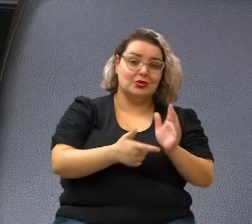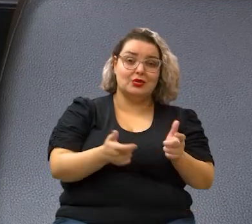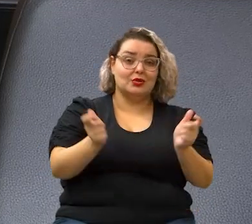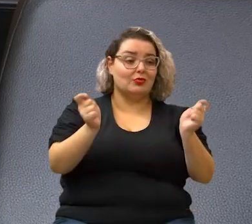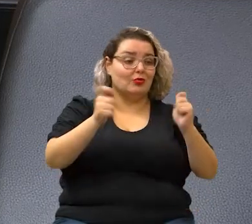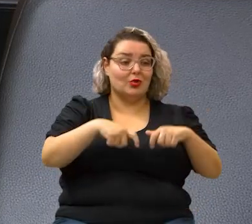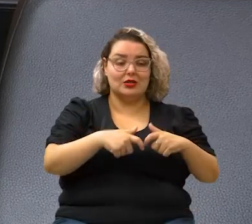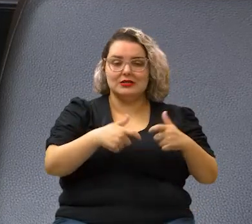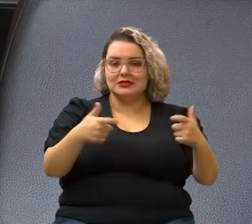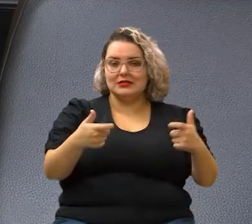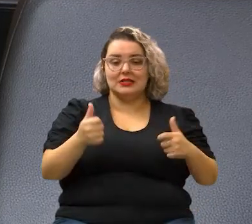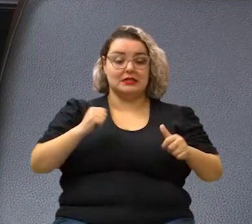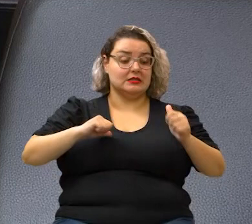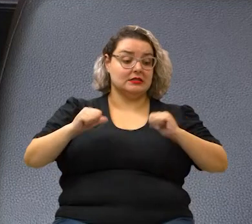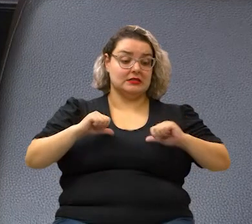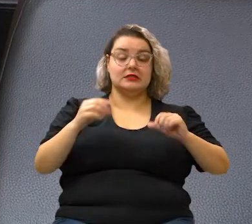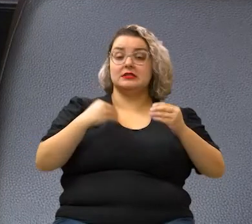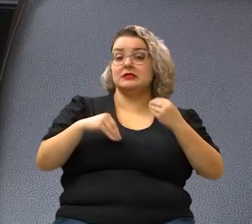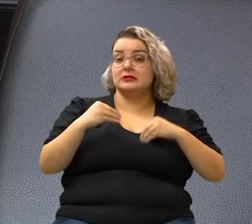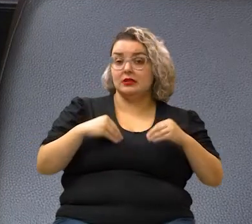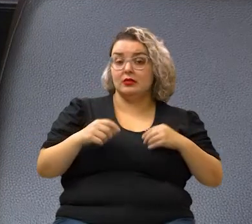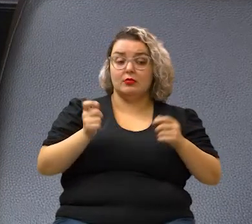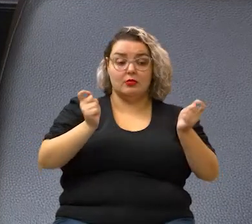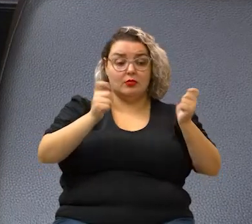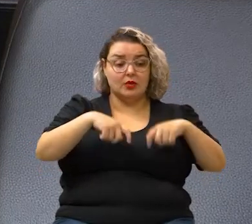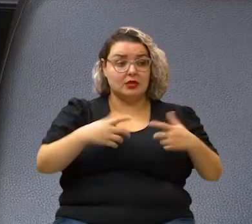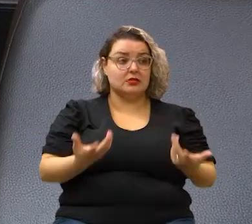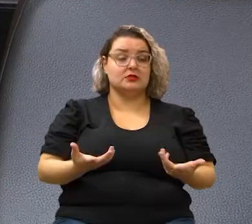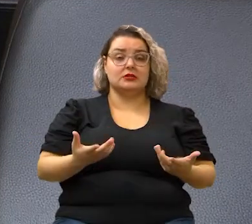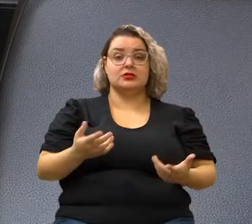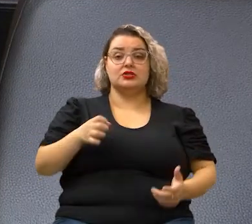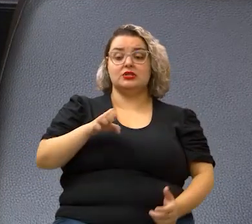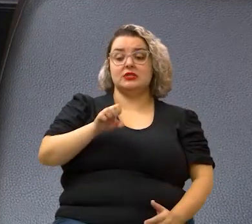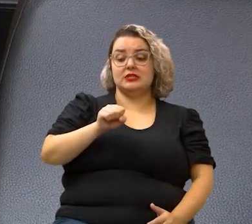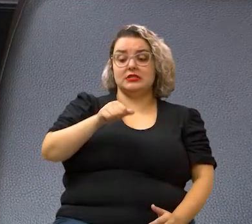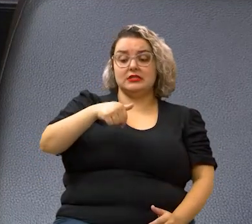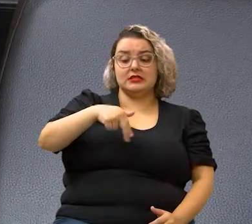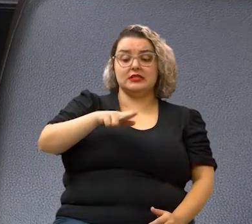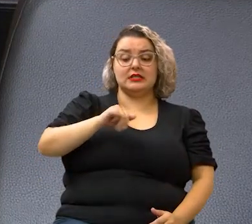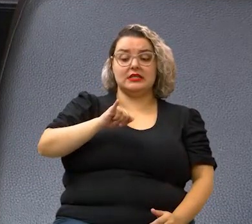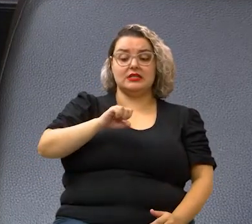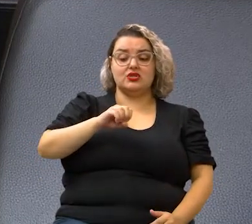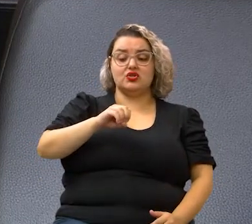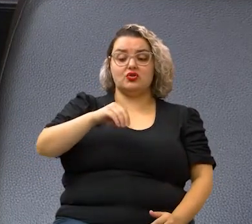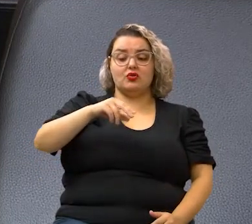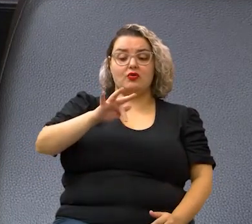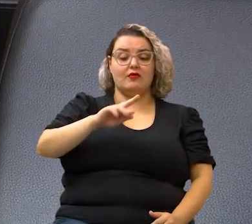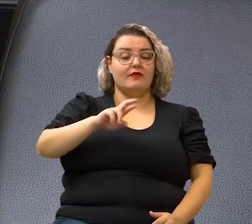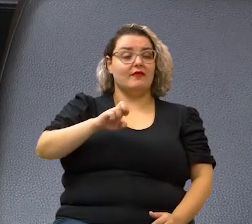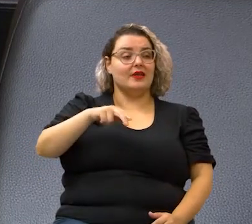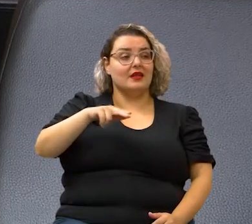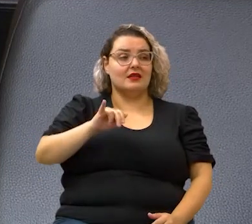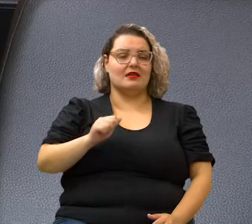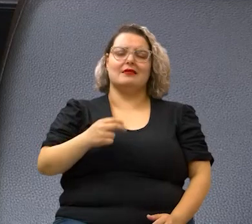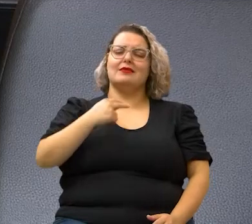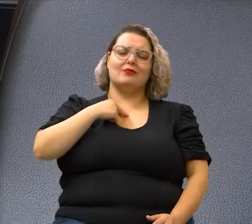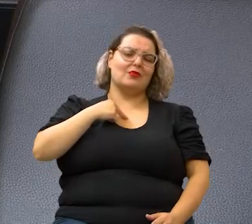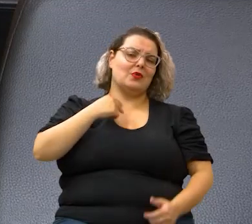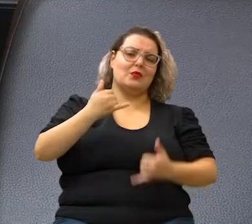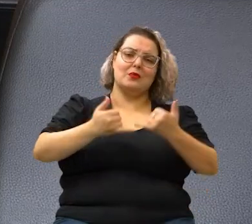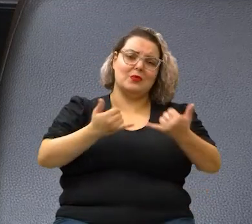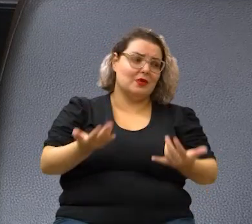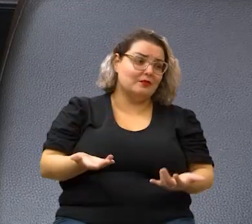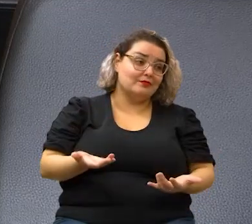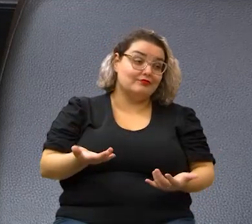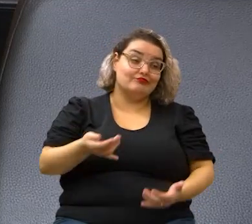potencializa até, além de ansiedade e depressão, potencializa sintomas de esquizofrenia. Então, assim, a gente não pode brincar